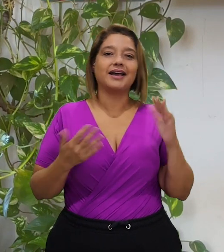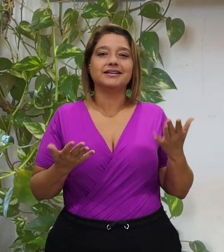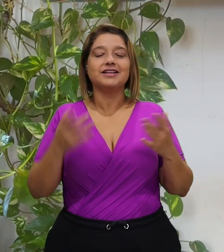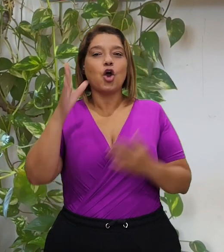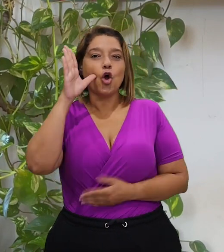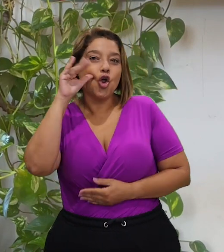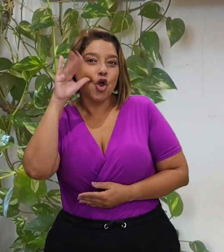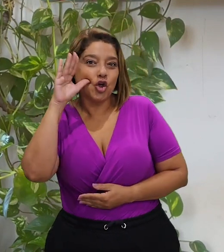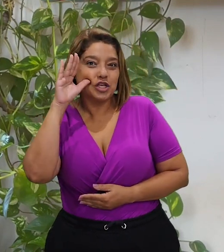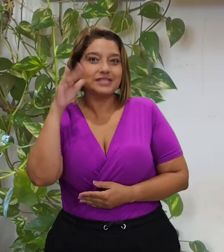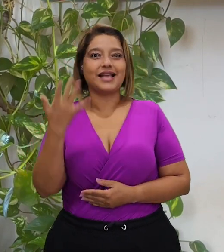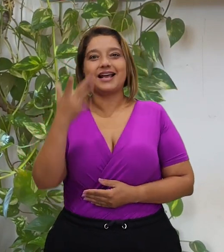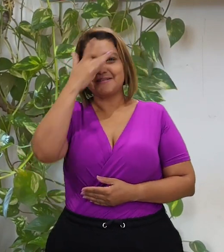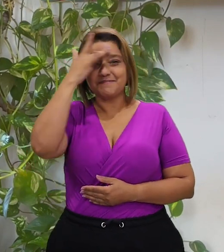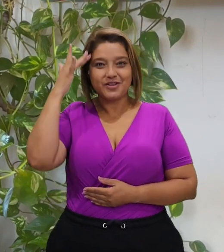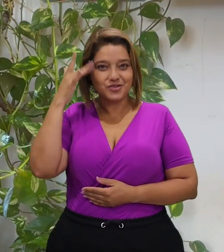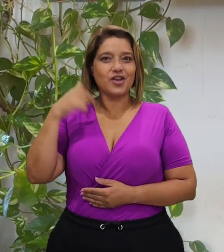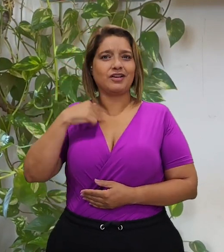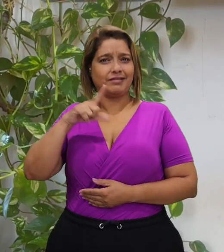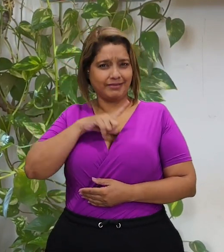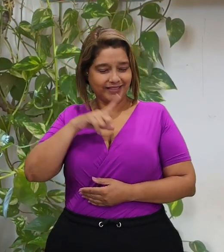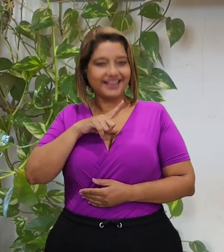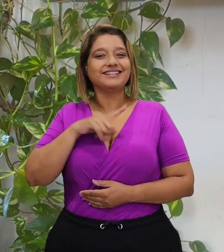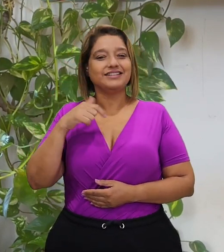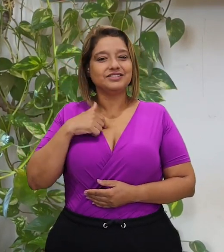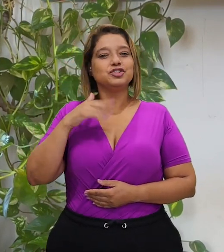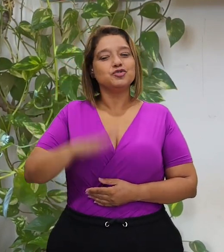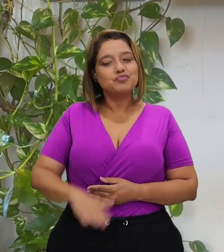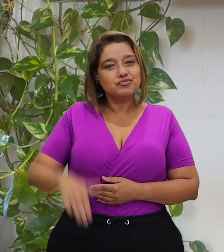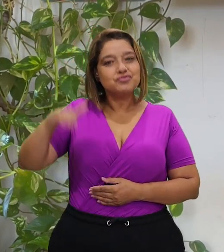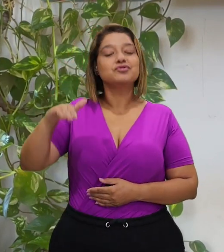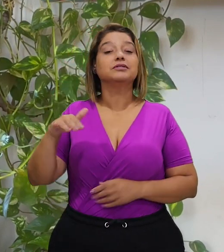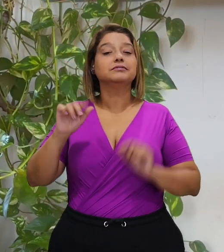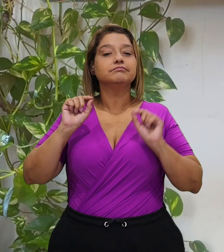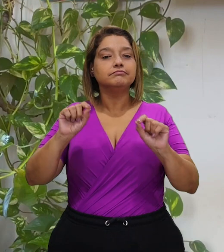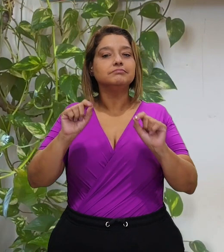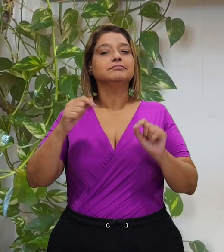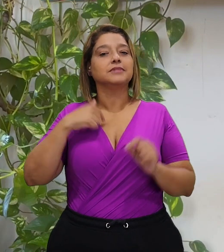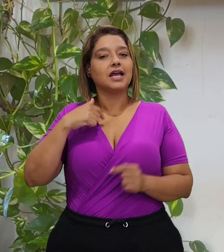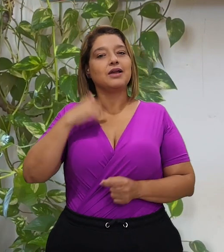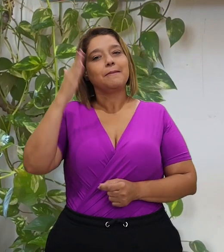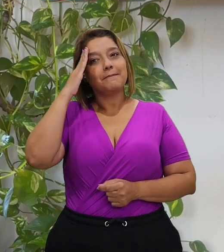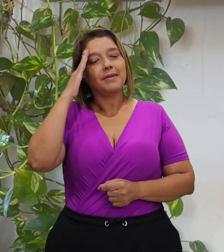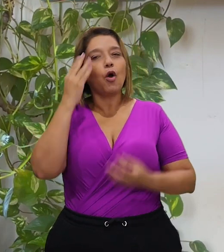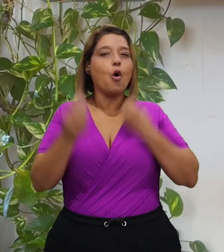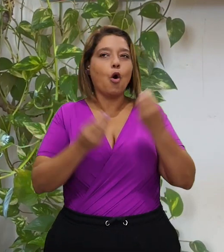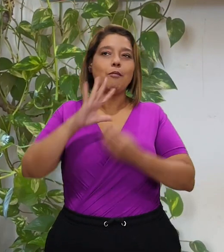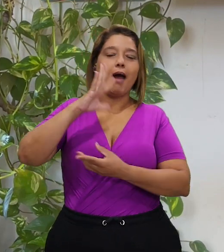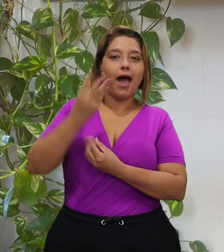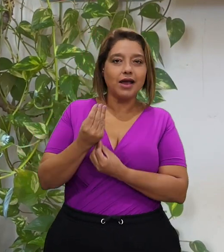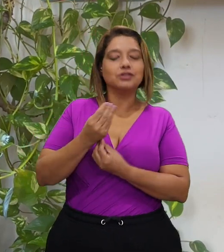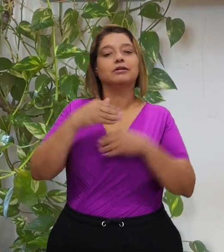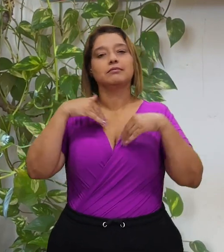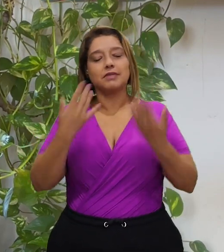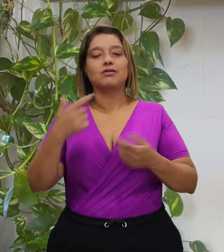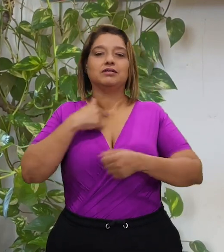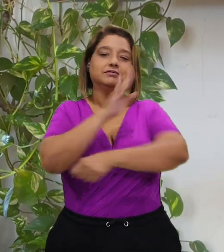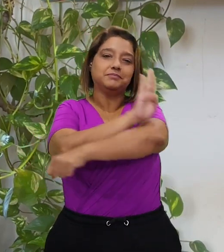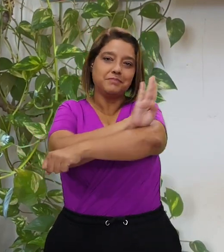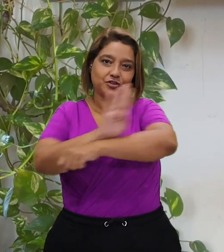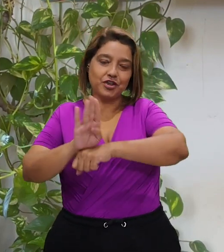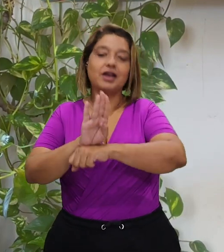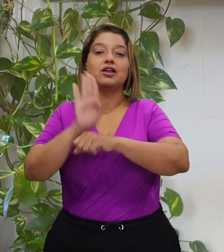esse lado, assim, da curiosidade do artista. Então, eu queria um monte de coisa, mas aí eu defini em arte. E